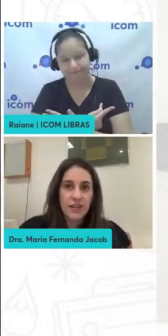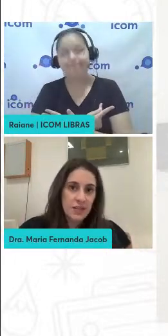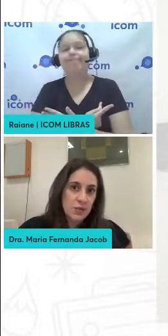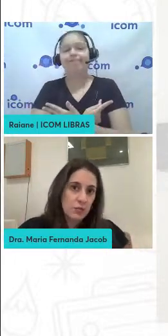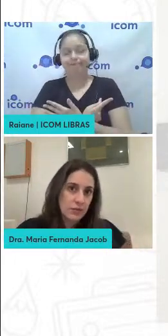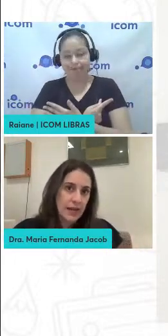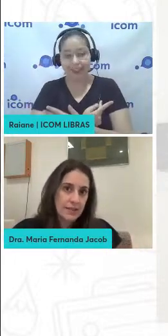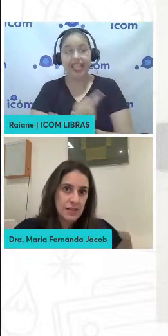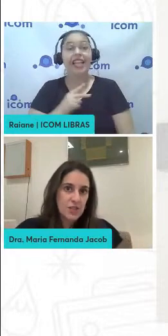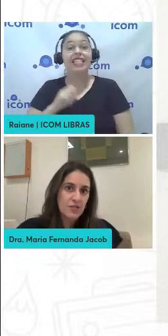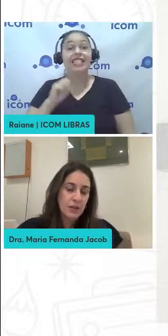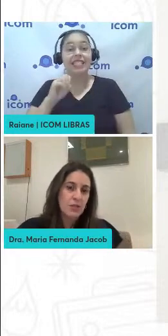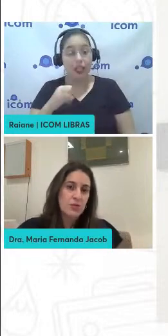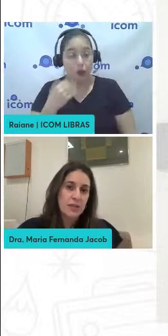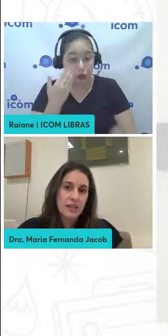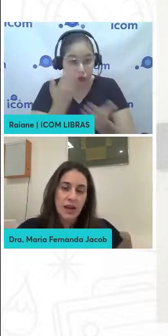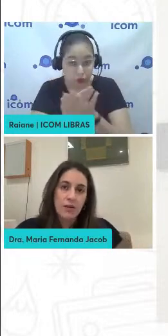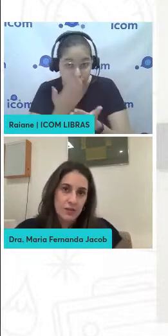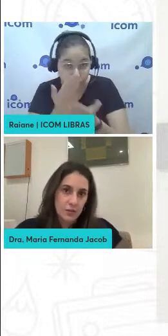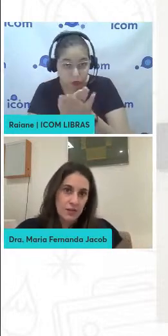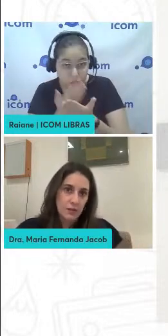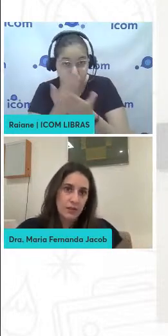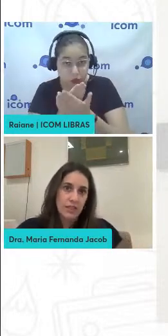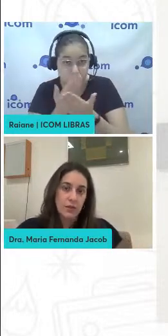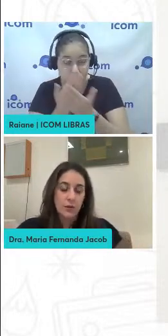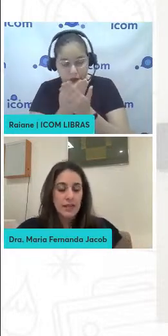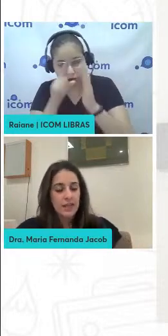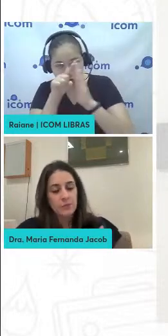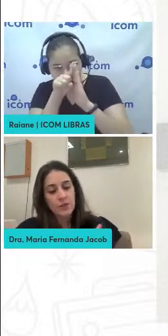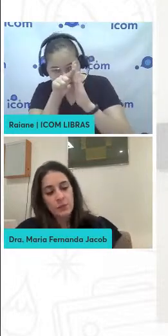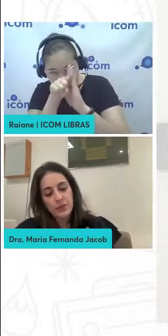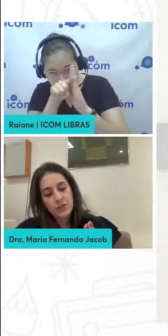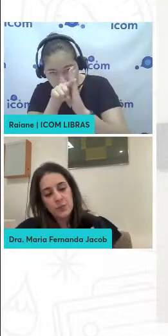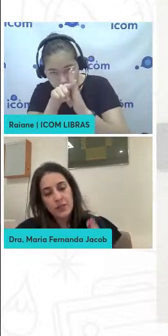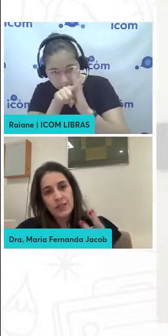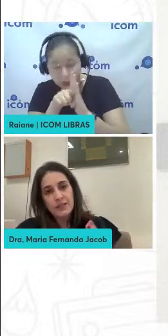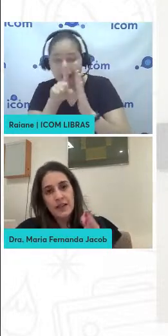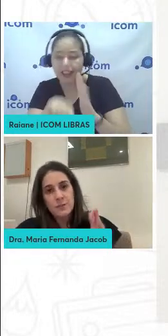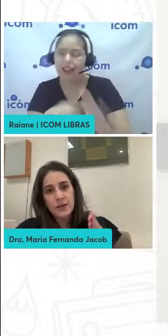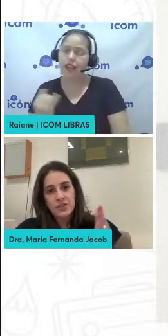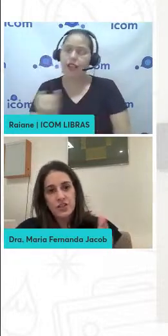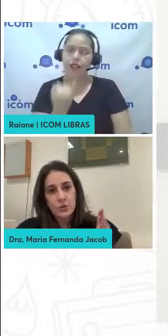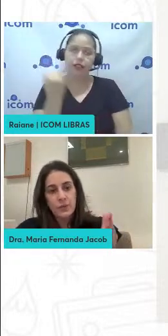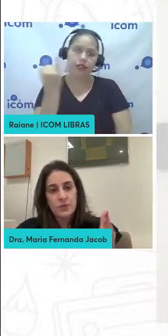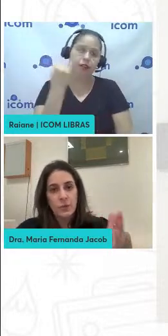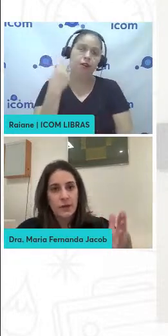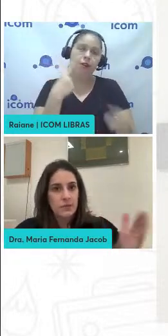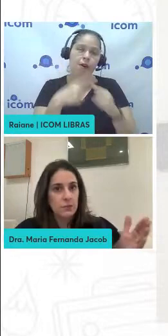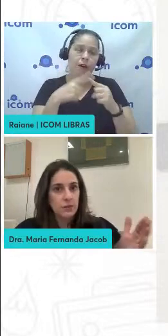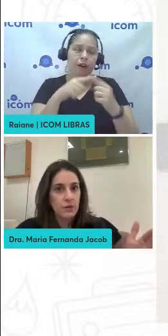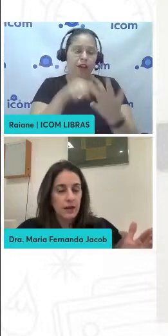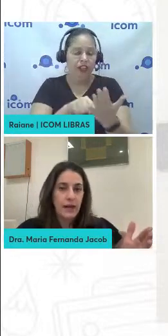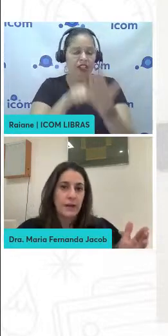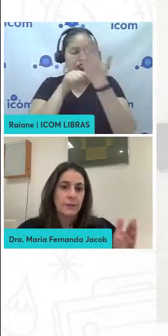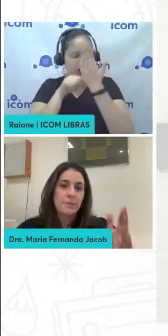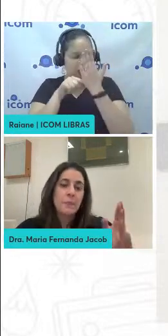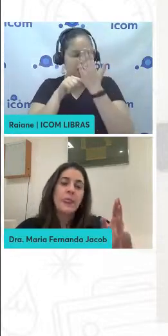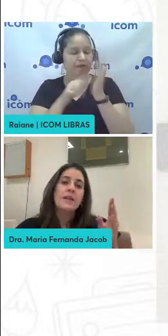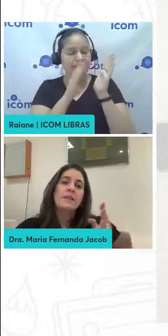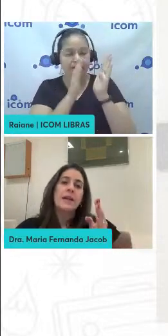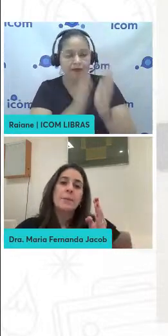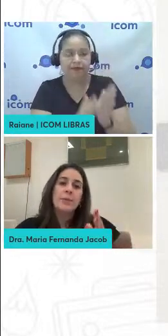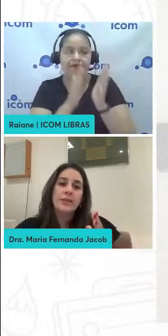a gente vai estudar cientificamente o que é um raciocínio clínico, ele é muito importante porque ele traz para a gente um passo a passo muito